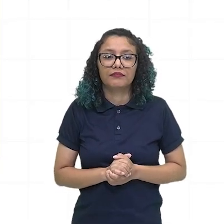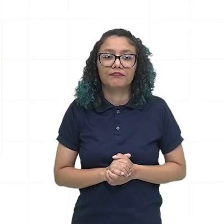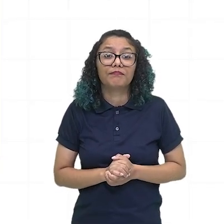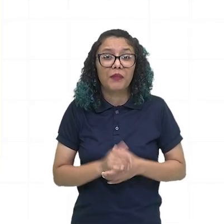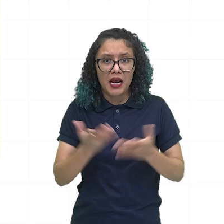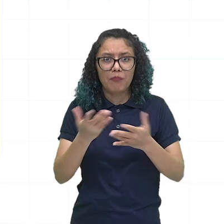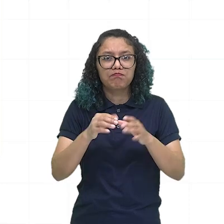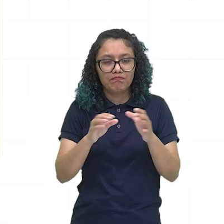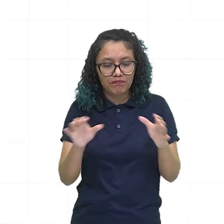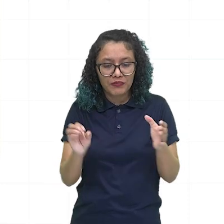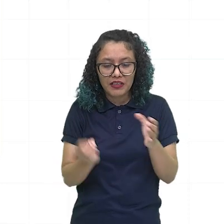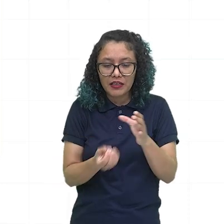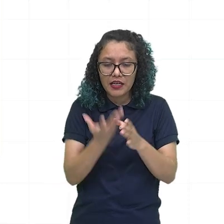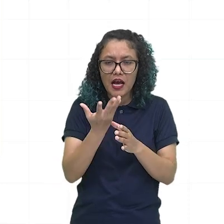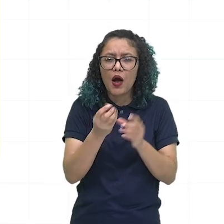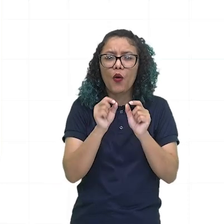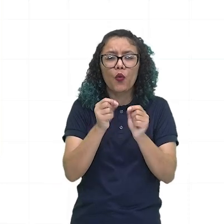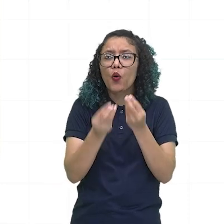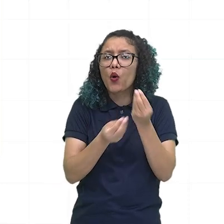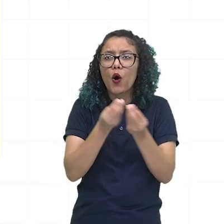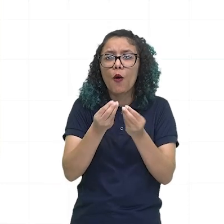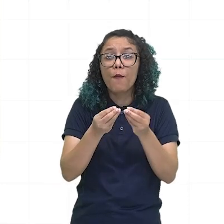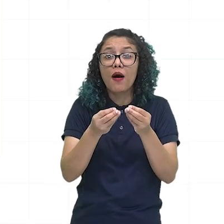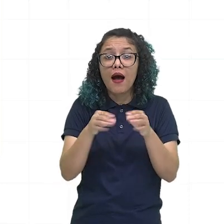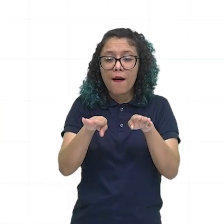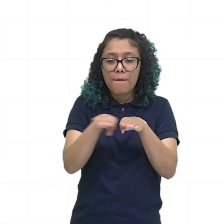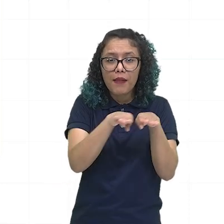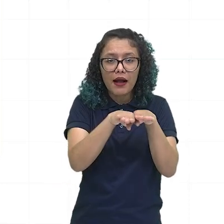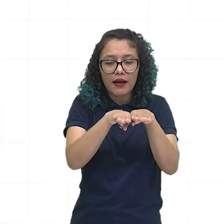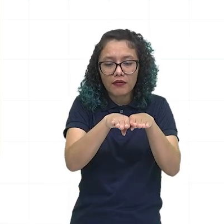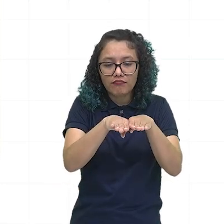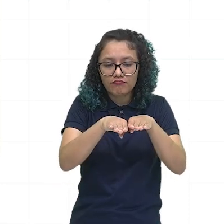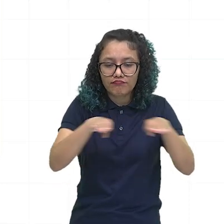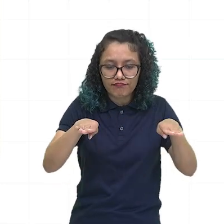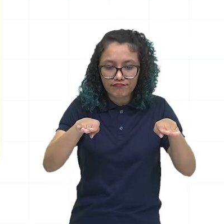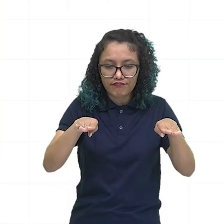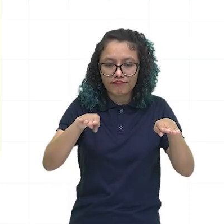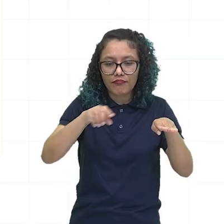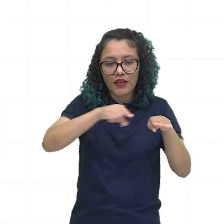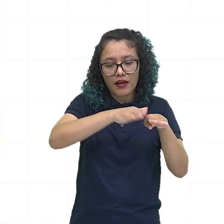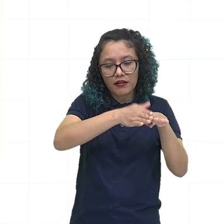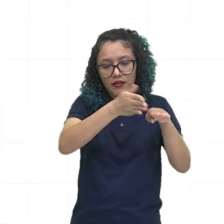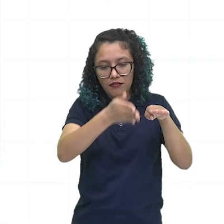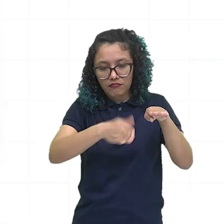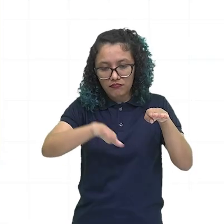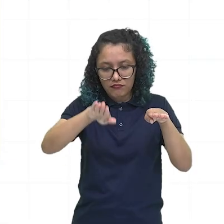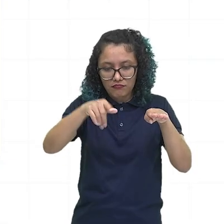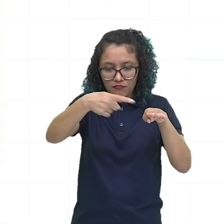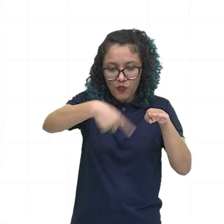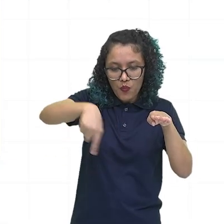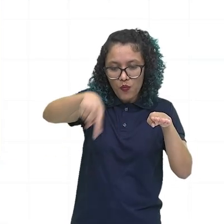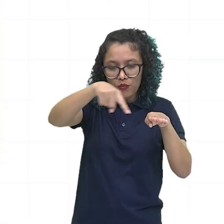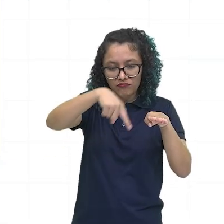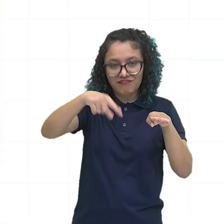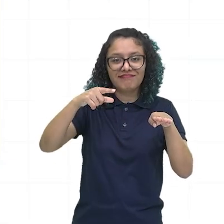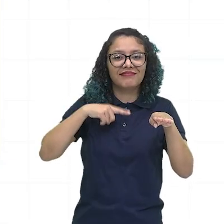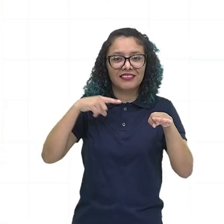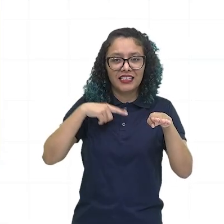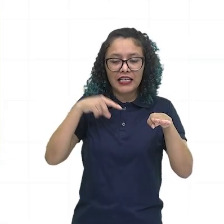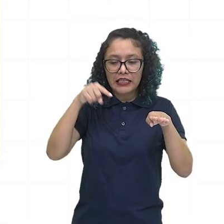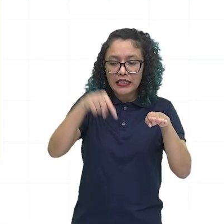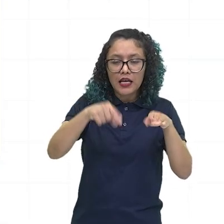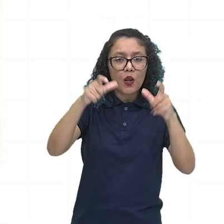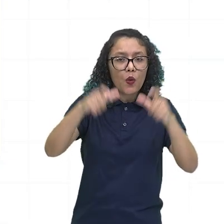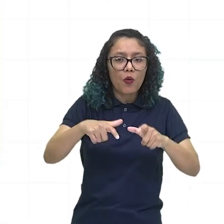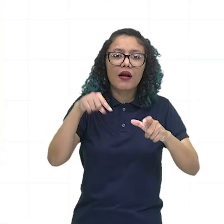essas placas, elas se afastam, abrindo fendas na crosta terrestre. Nesses pontos